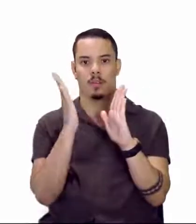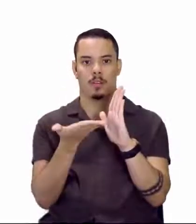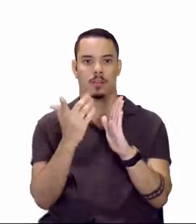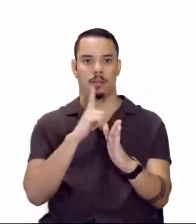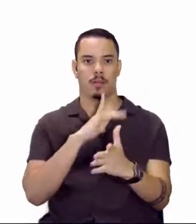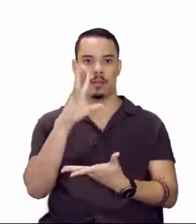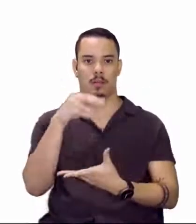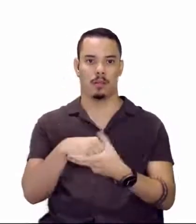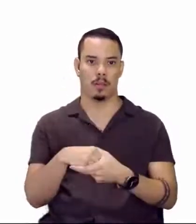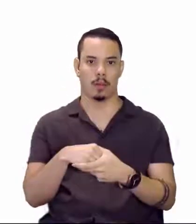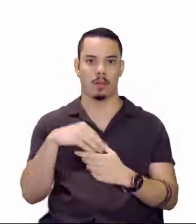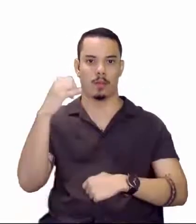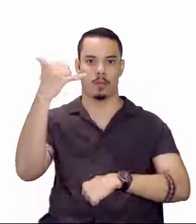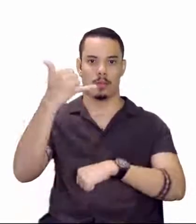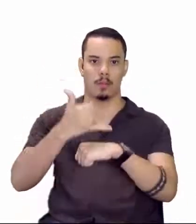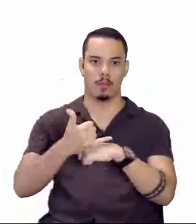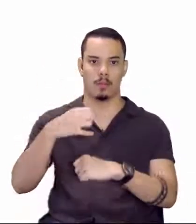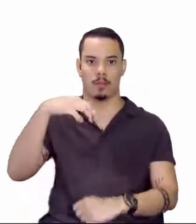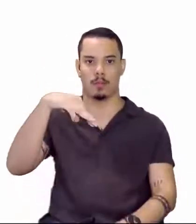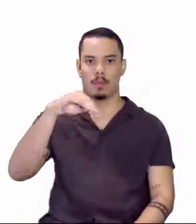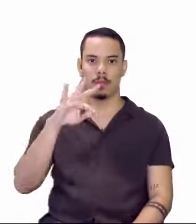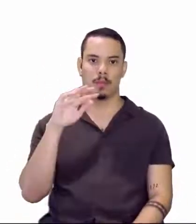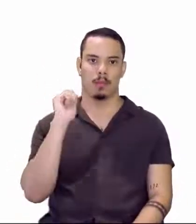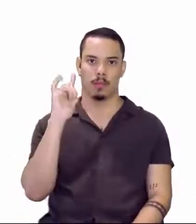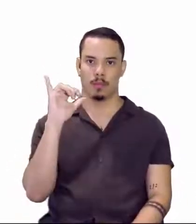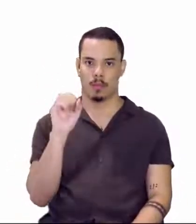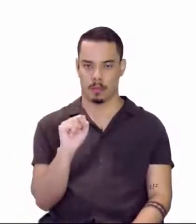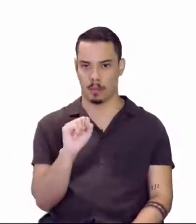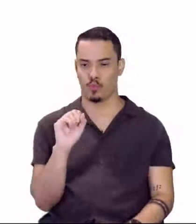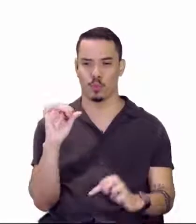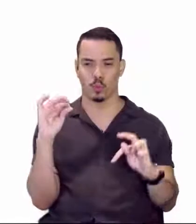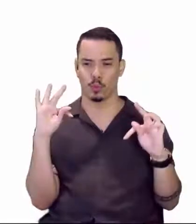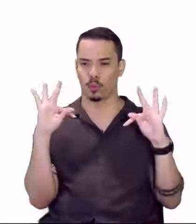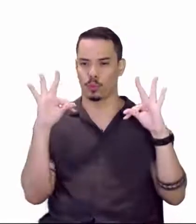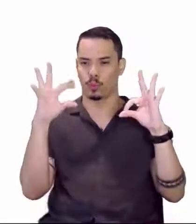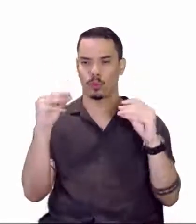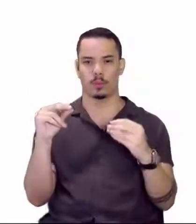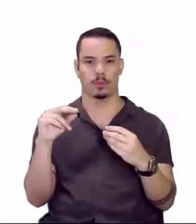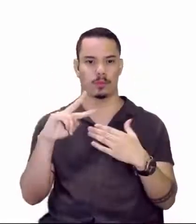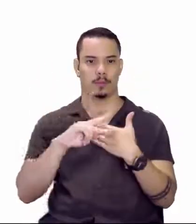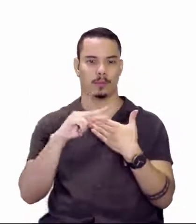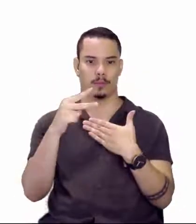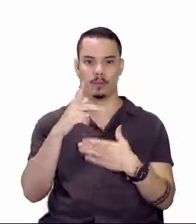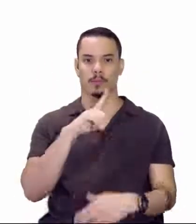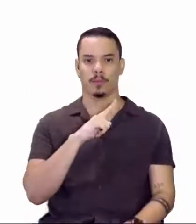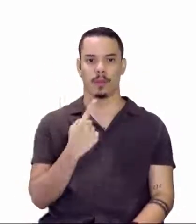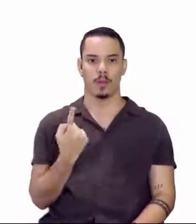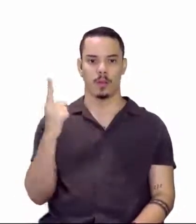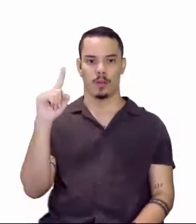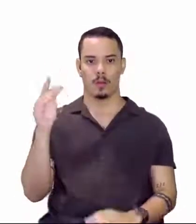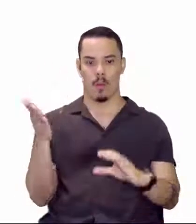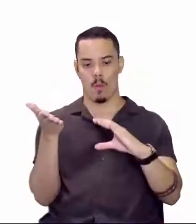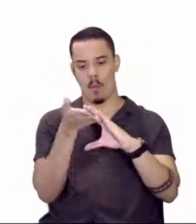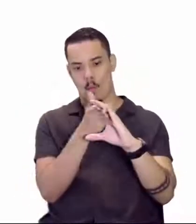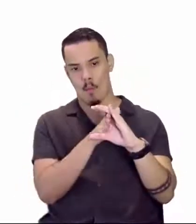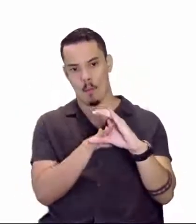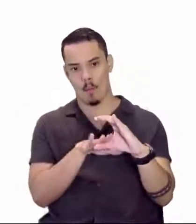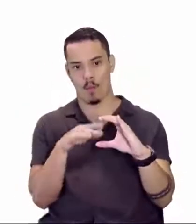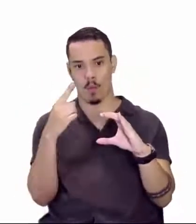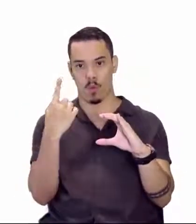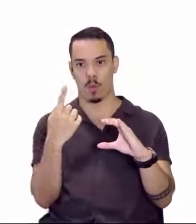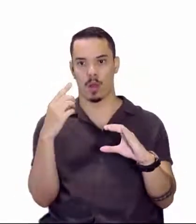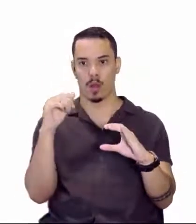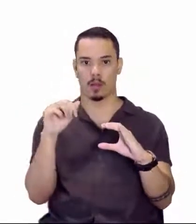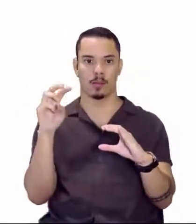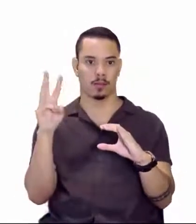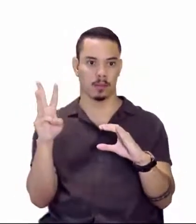apresentam aquelas propriedades. Consequentemente, todos eles têm a sua última camada com 1 a 3